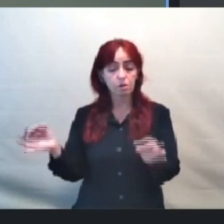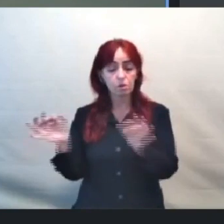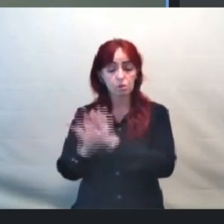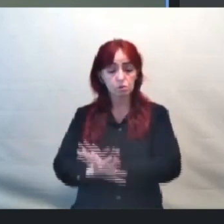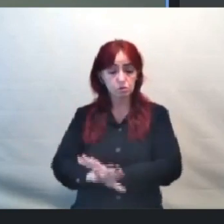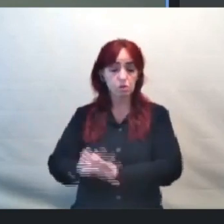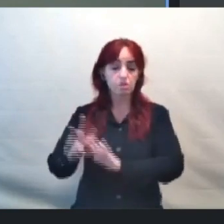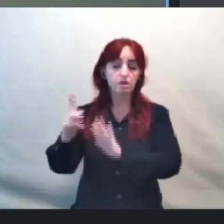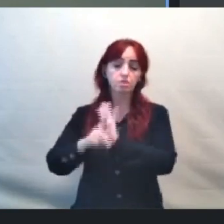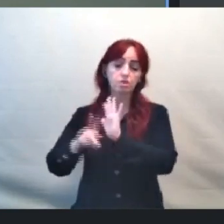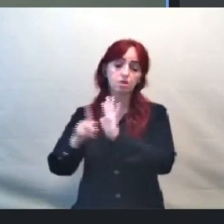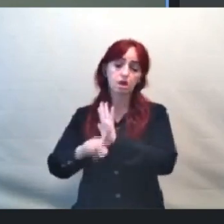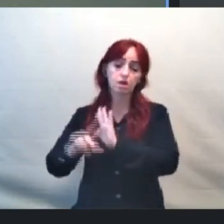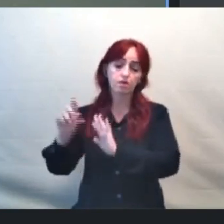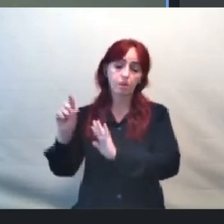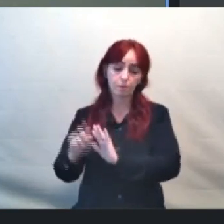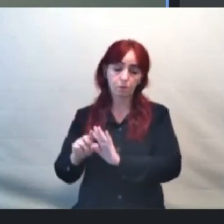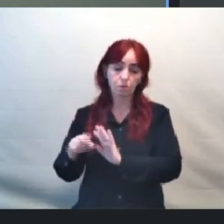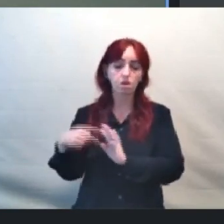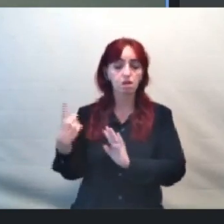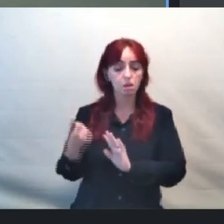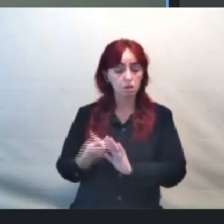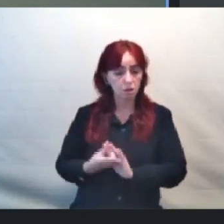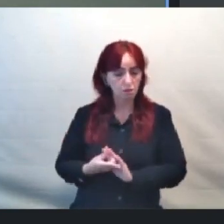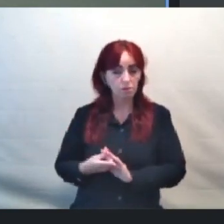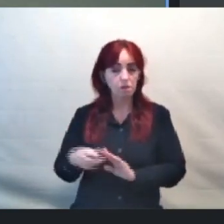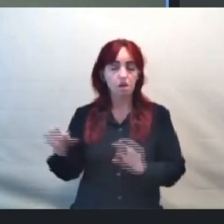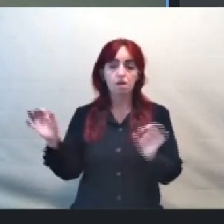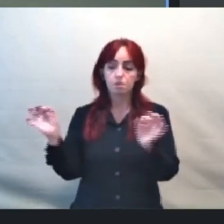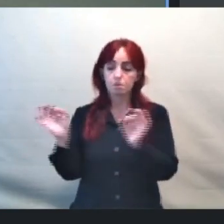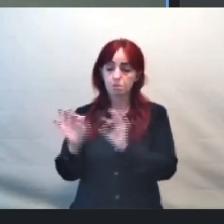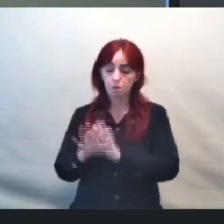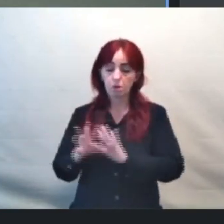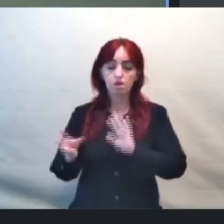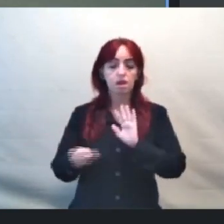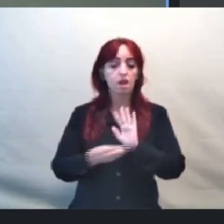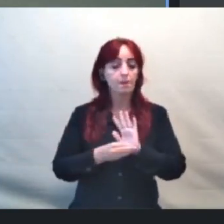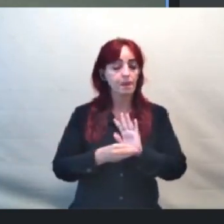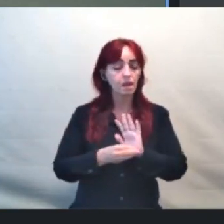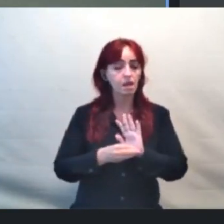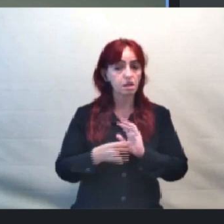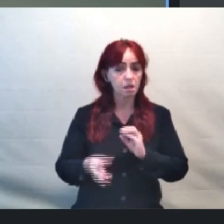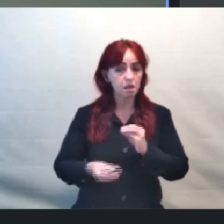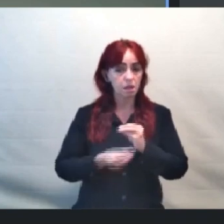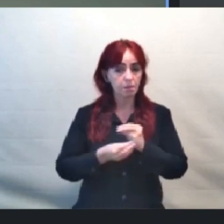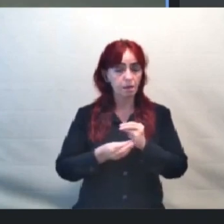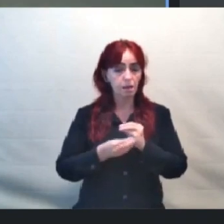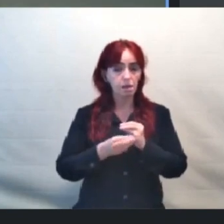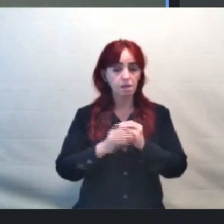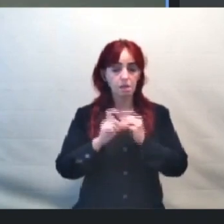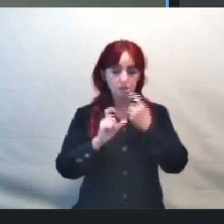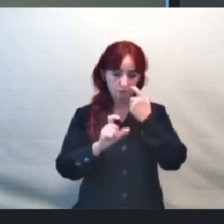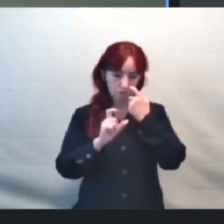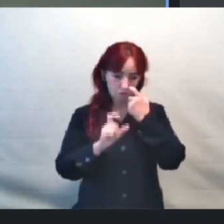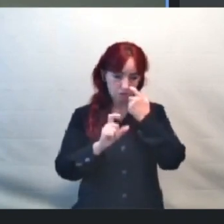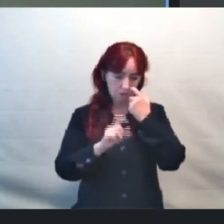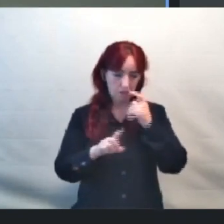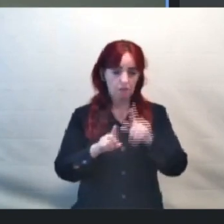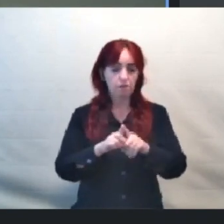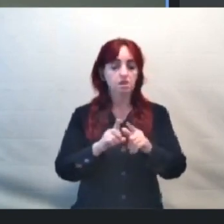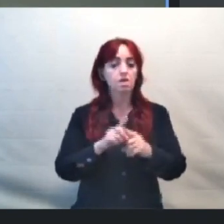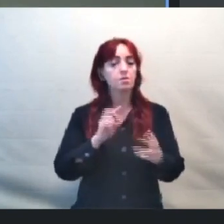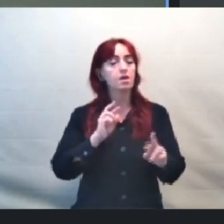suficiente. Então, nós vamos executá-la, né, nós vamos executar essa emenda impositiva referente a 2023, no exercício de